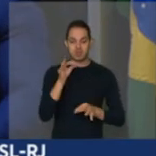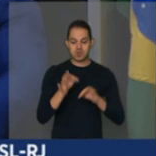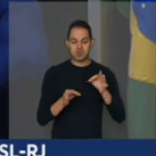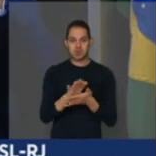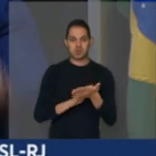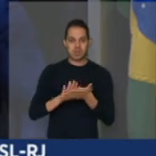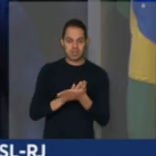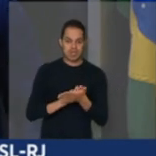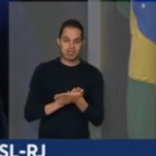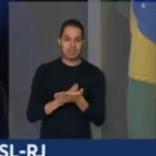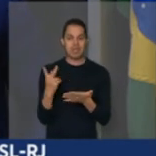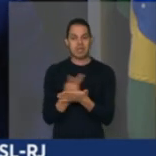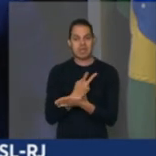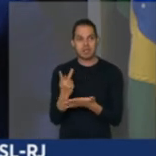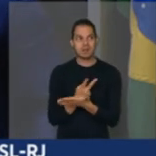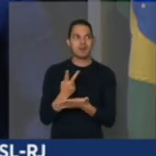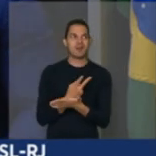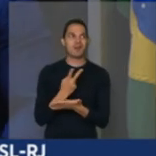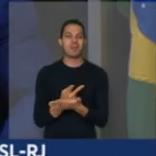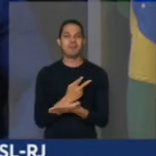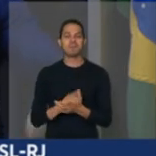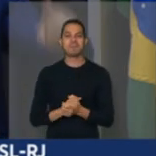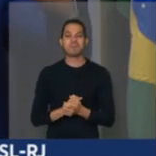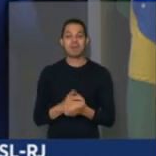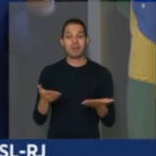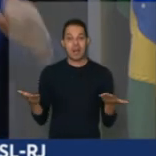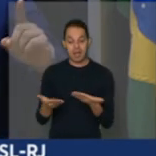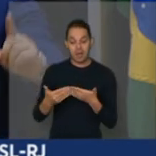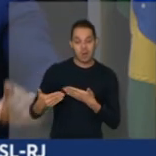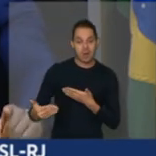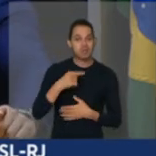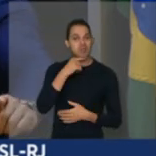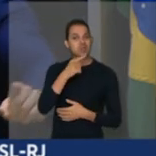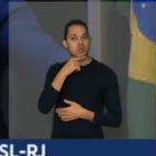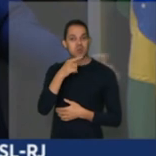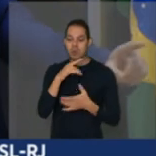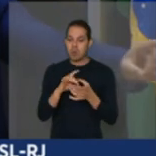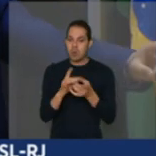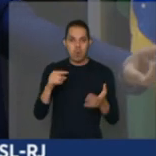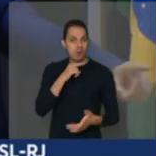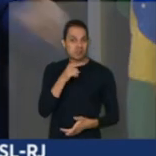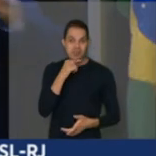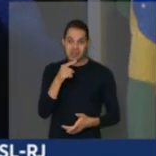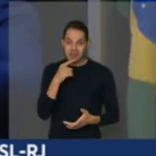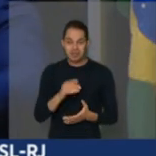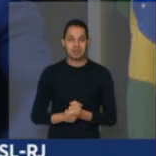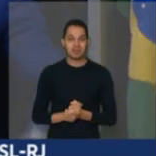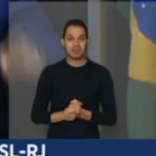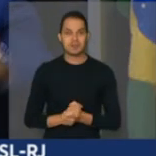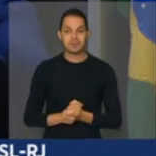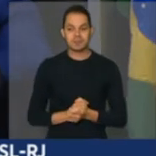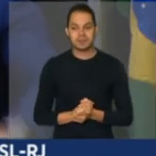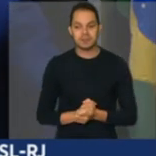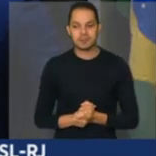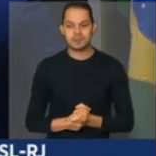ilegalmente e de forma Incondicional e que agora não consegue nem a sua liberdade mesmo tendo